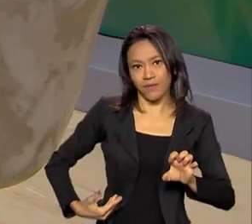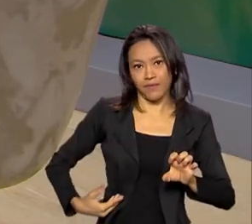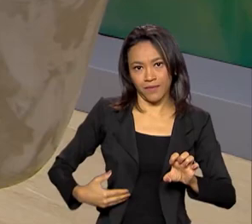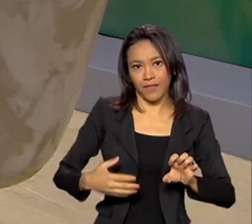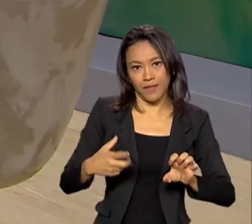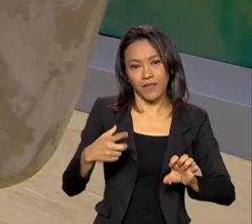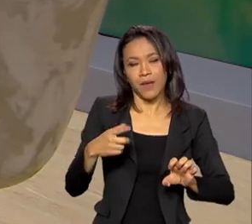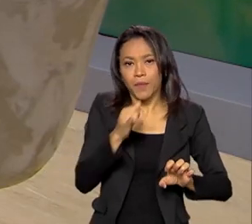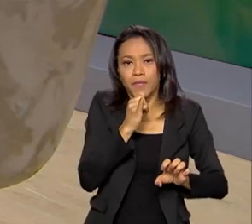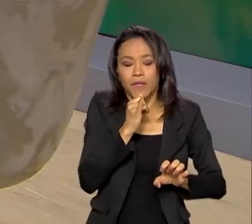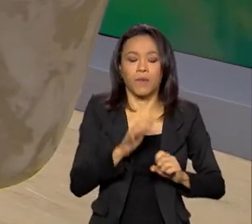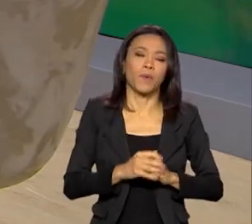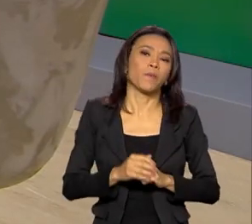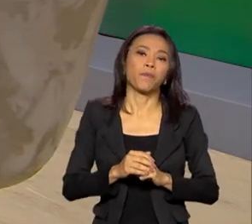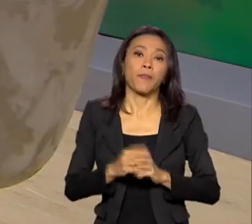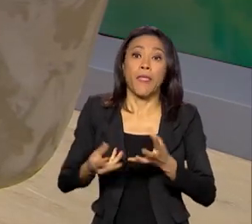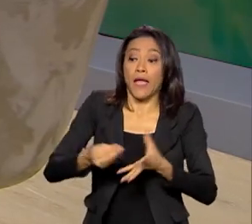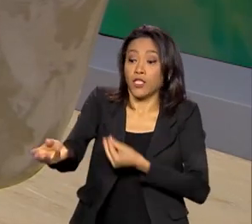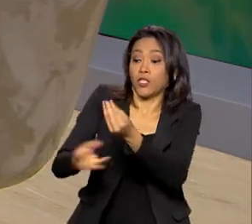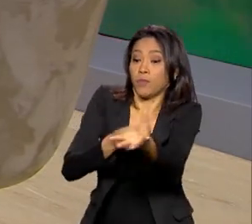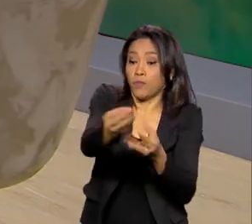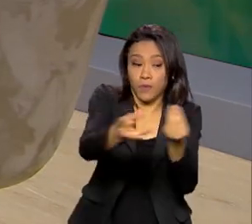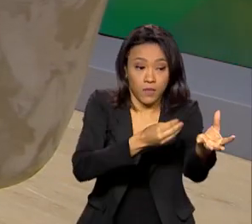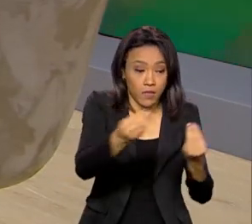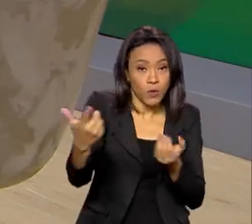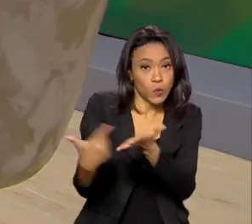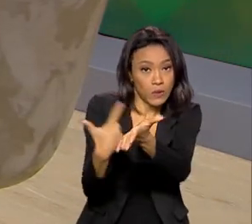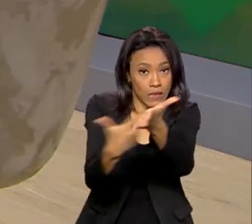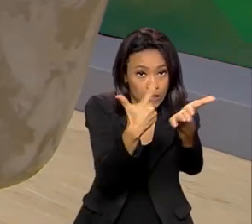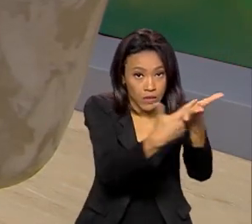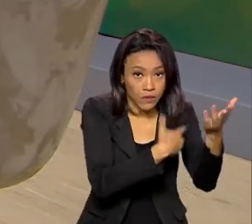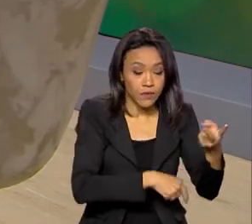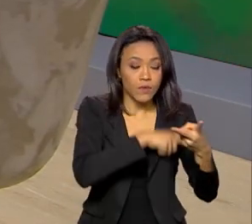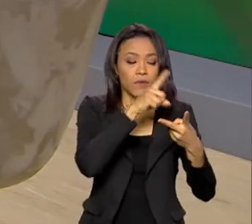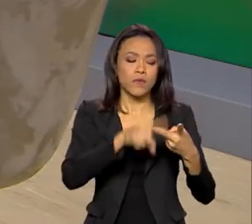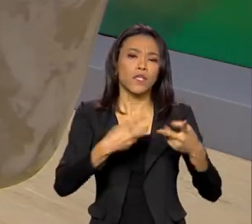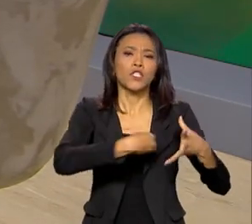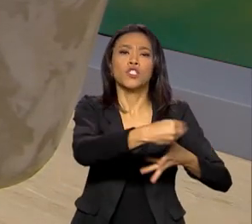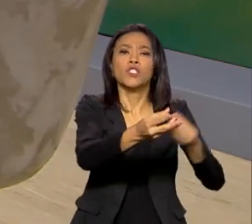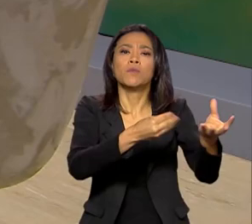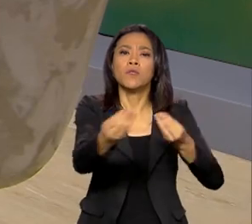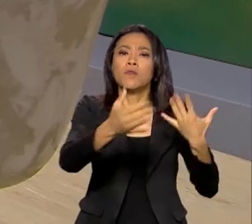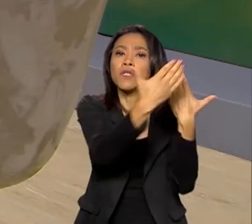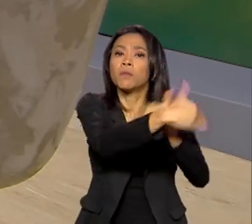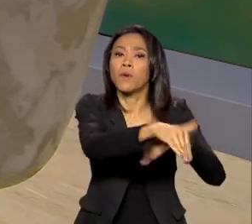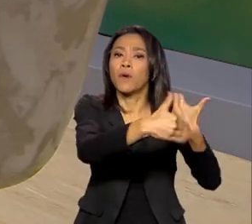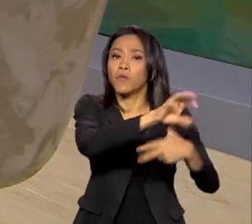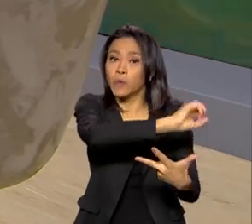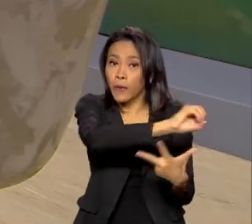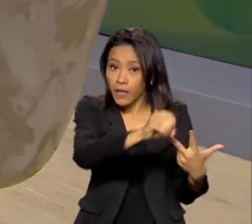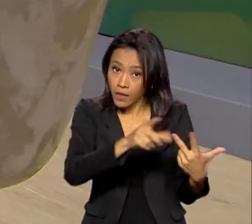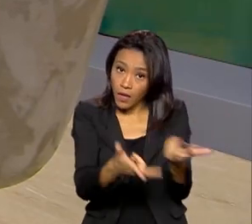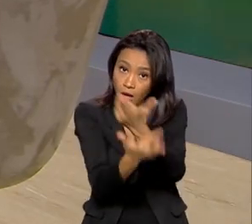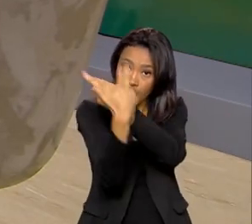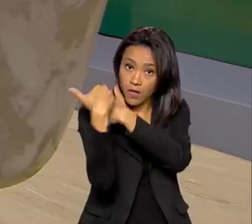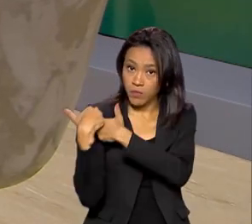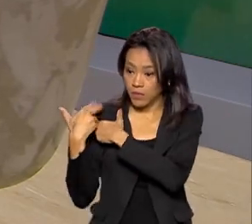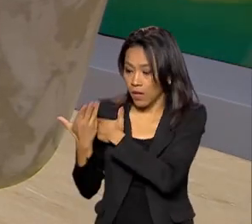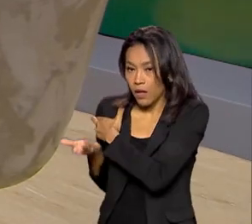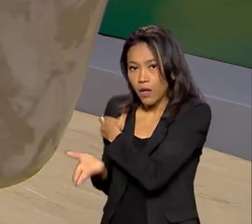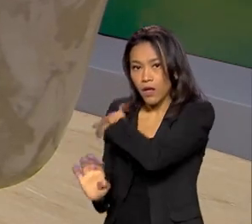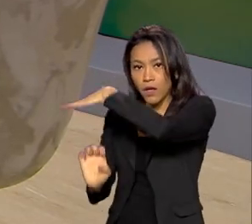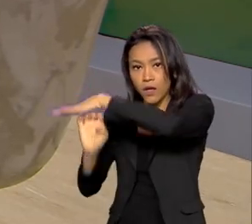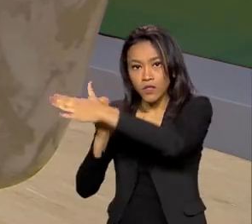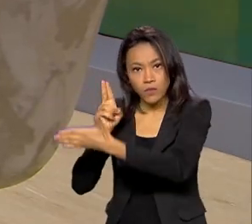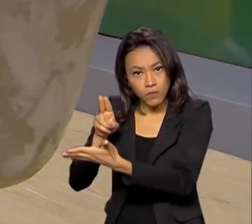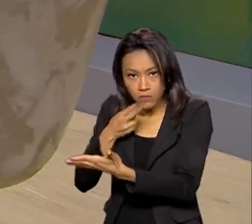exemplo, da distribuição dos livros didáticos e da distribuição das provas do Enem, que é feita pelos Correios, mas também uma